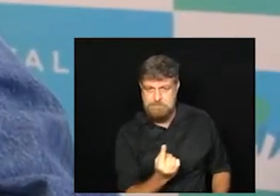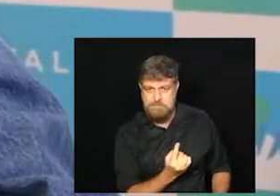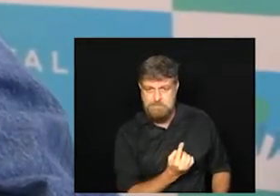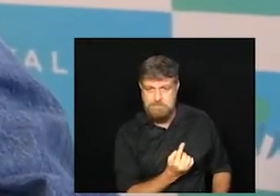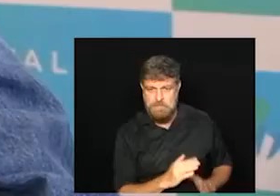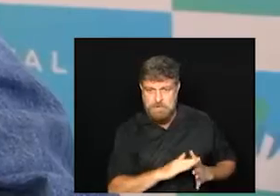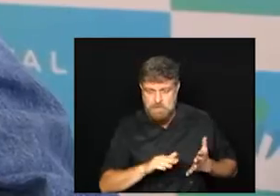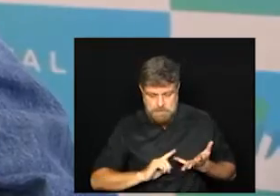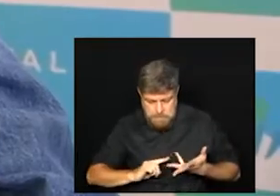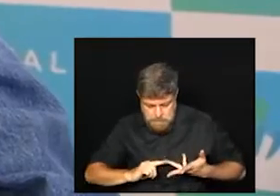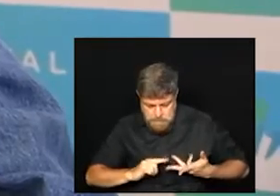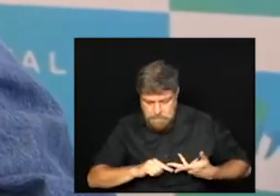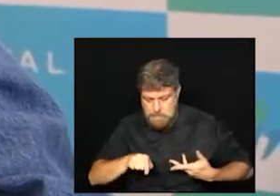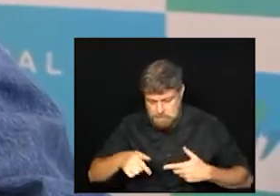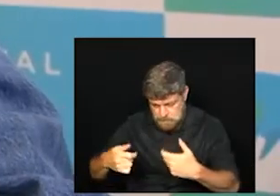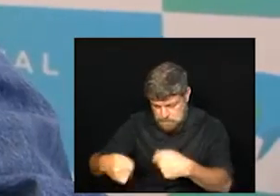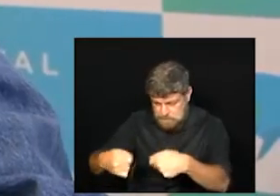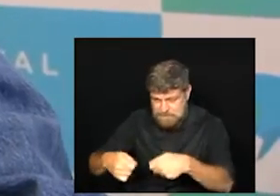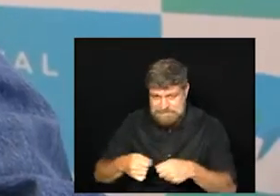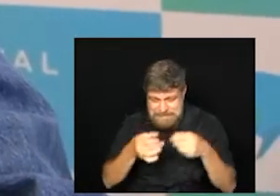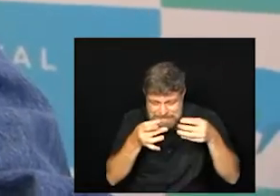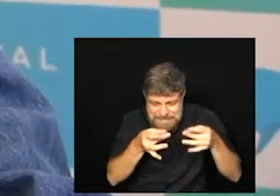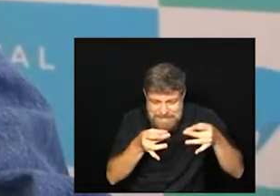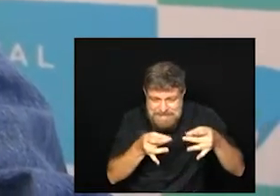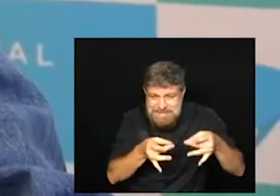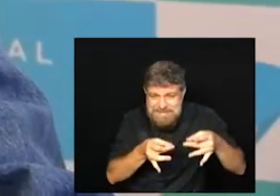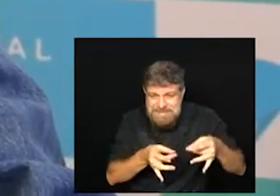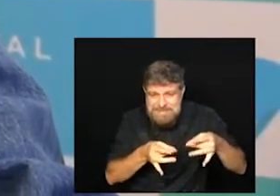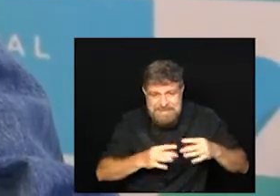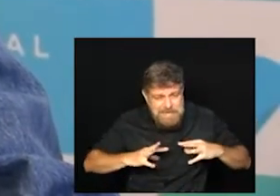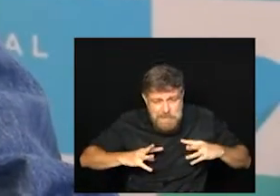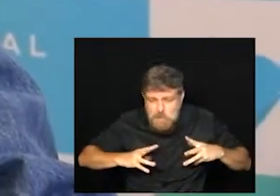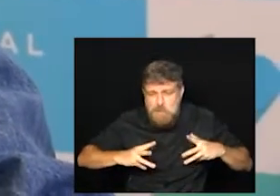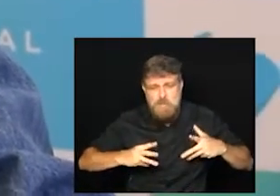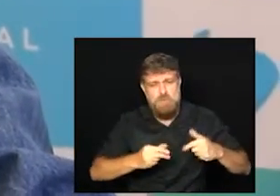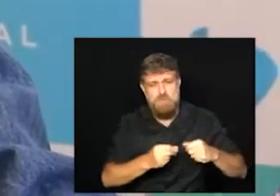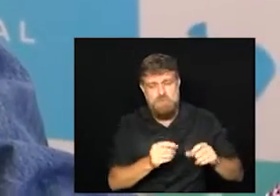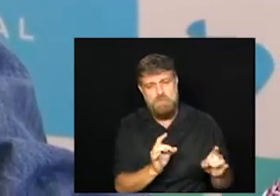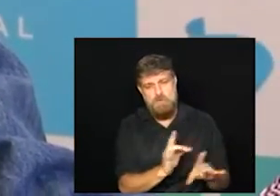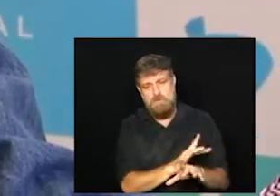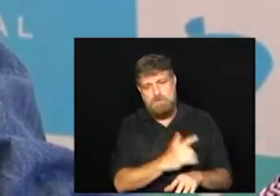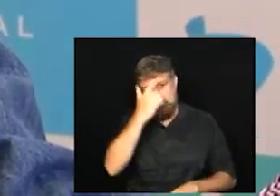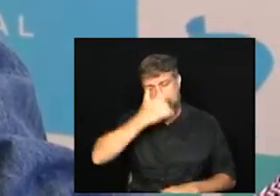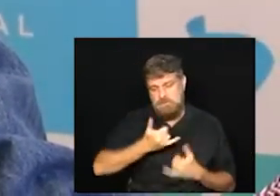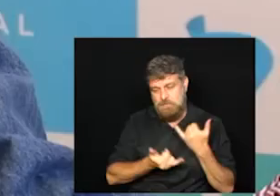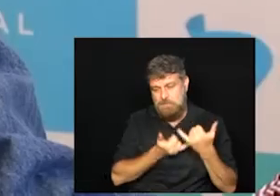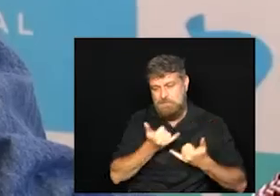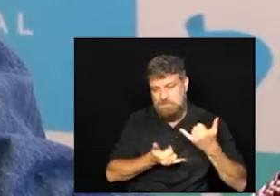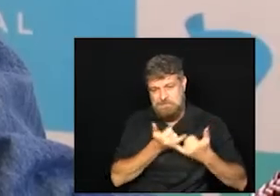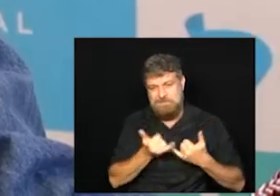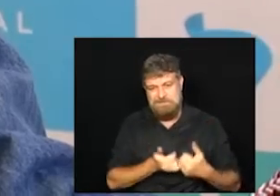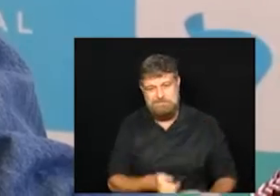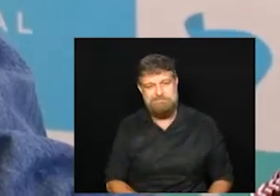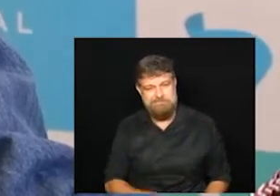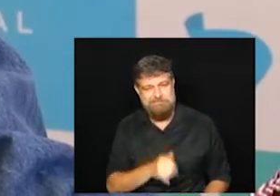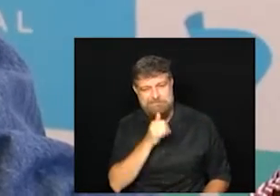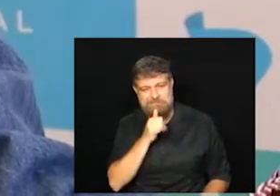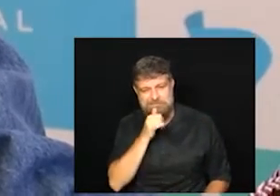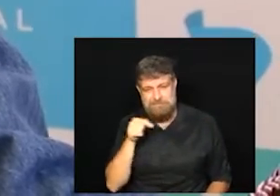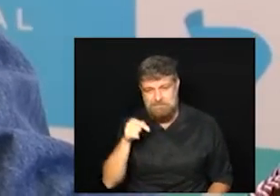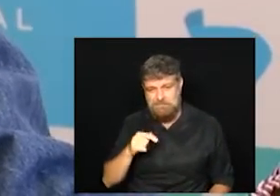aquilo que ele precisa, nos mínimos detalhes, né? Eu até brinco que